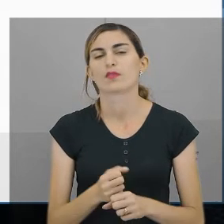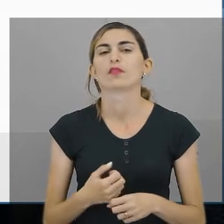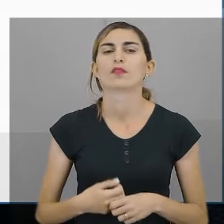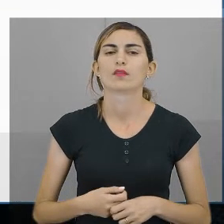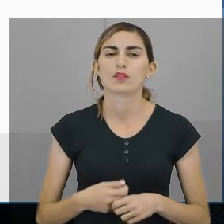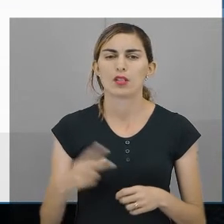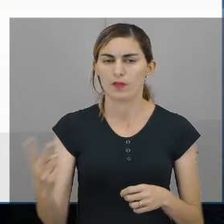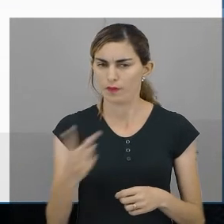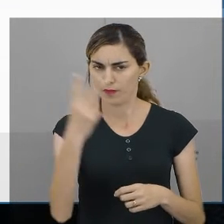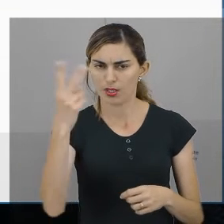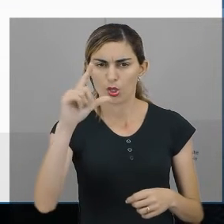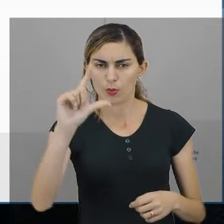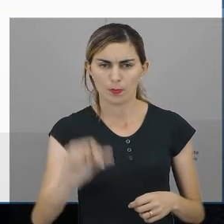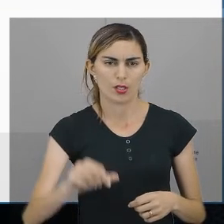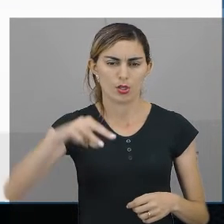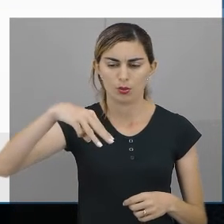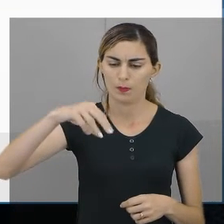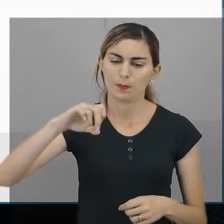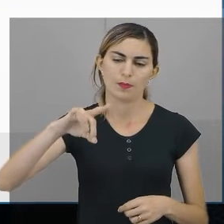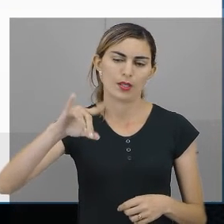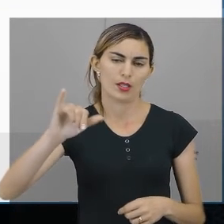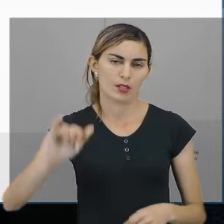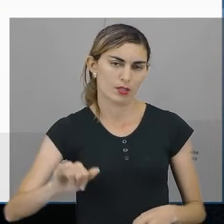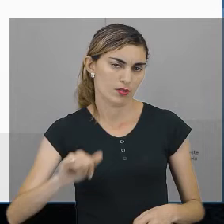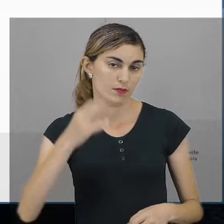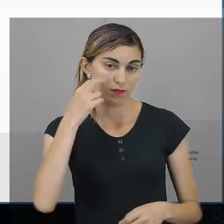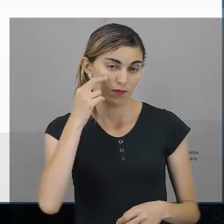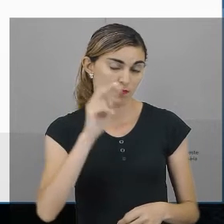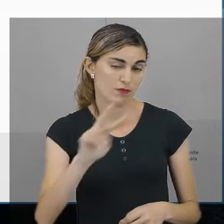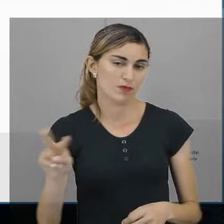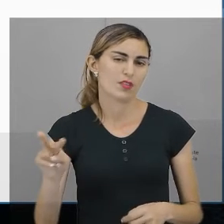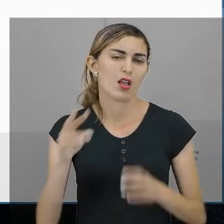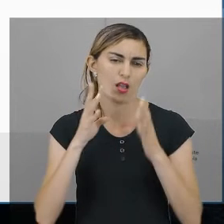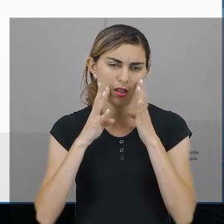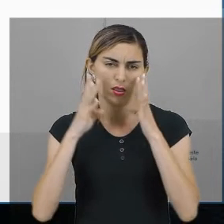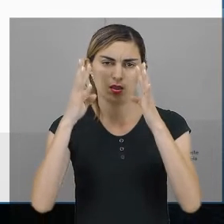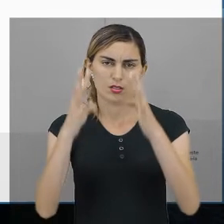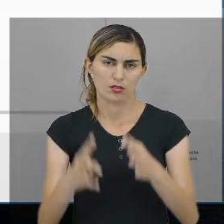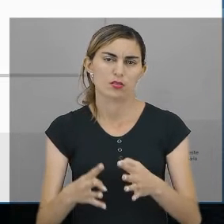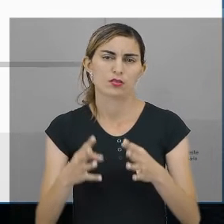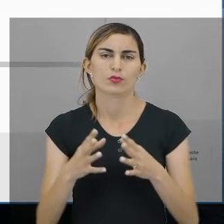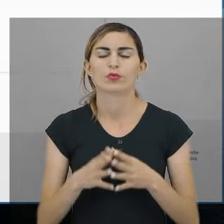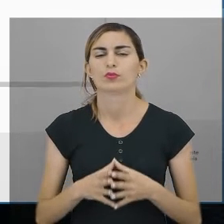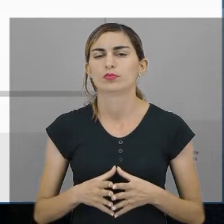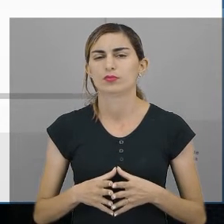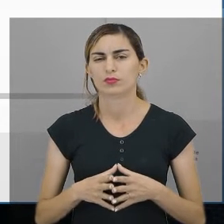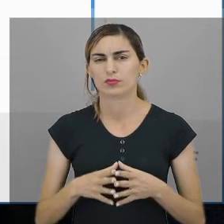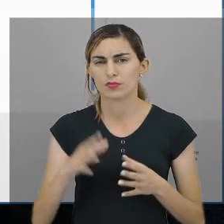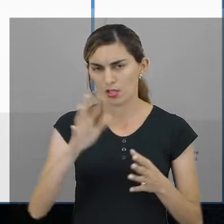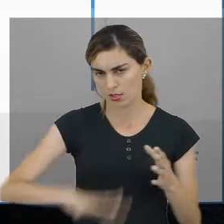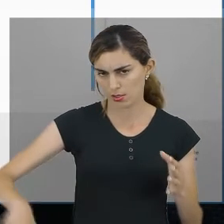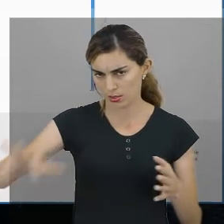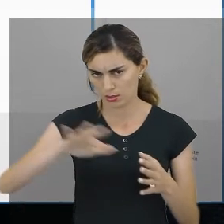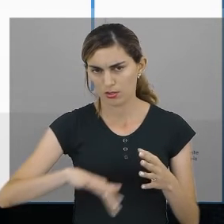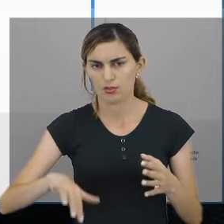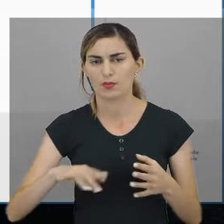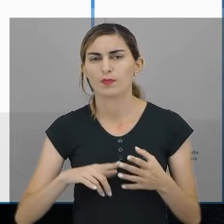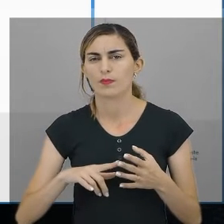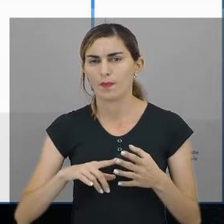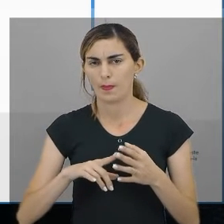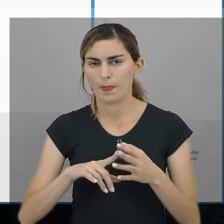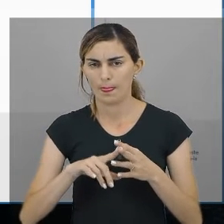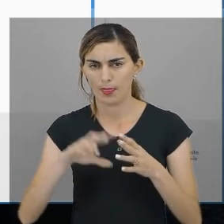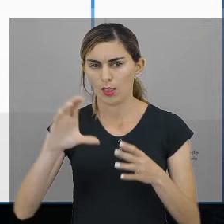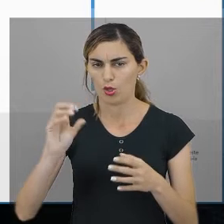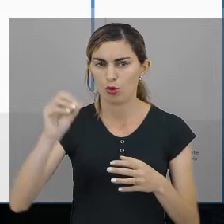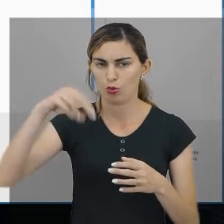é menor que a média. Então vamos lá, fique atento à área do console,